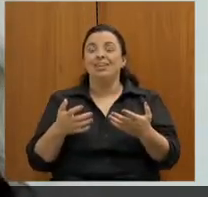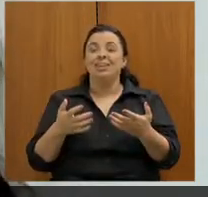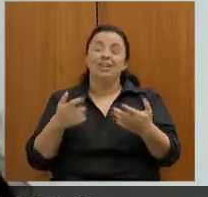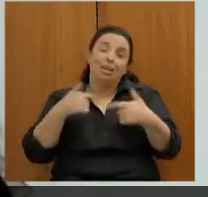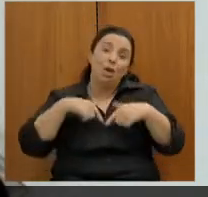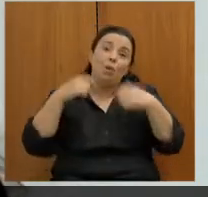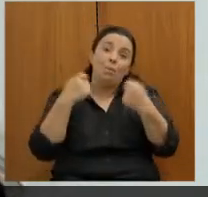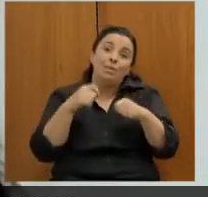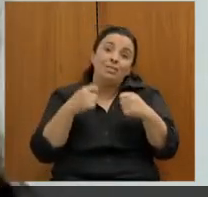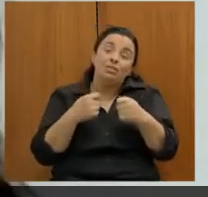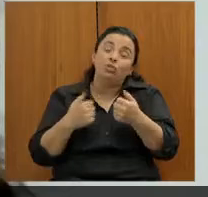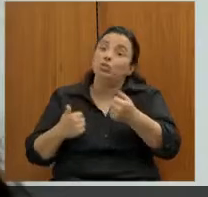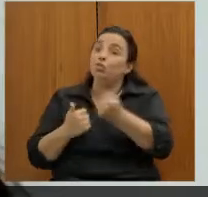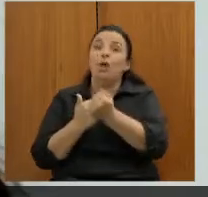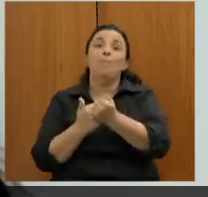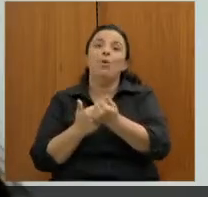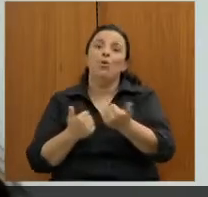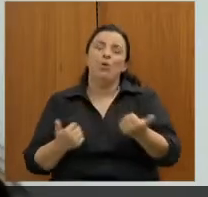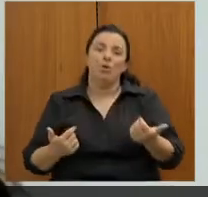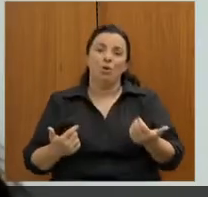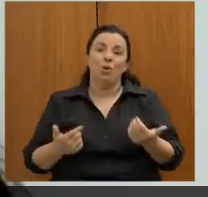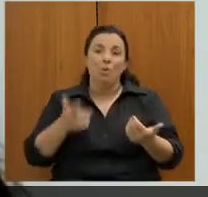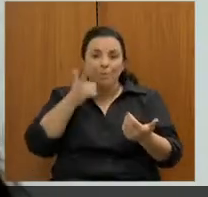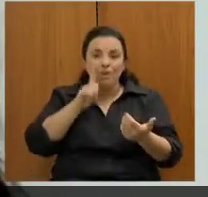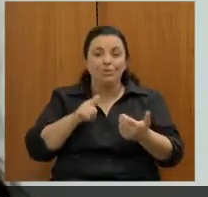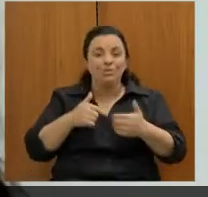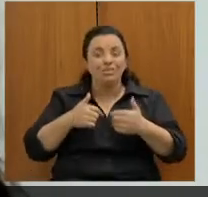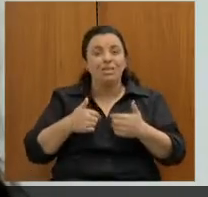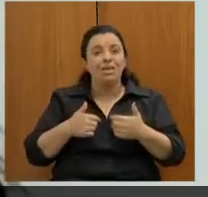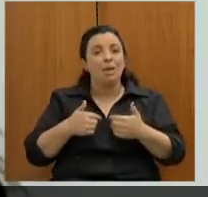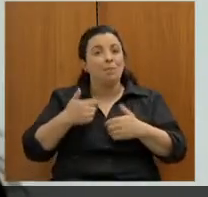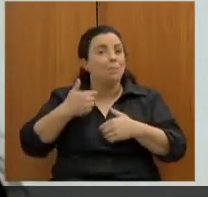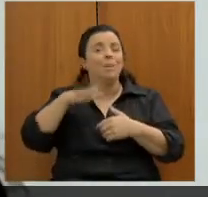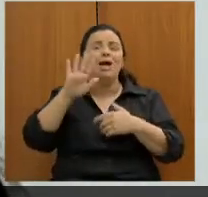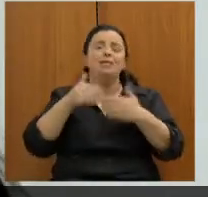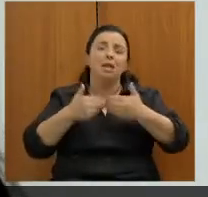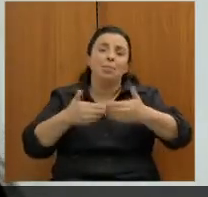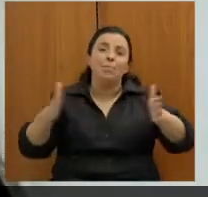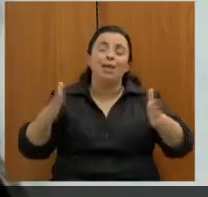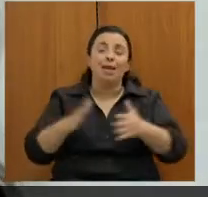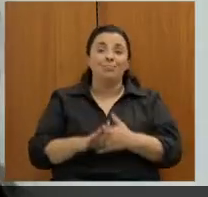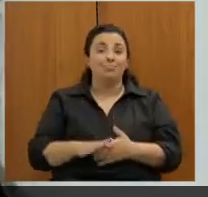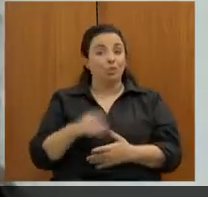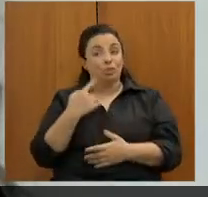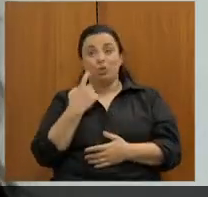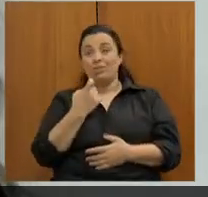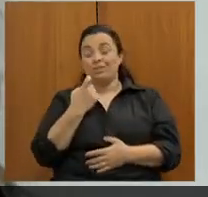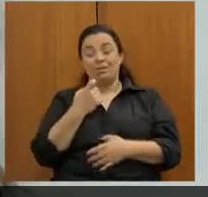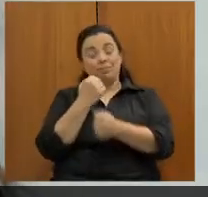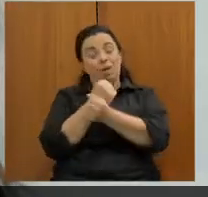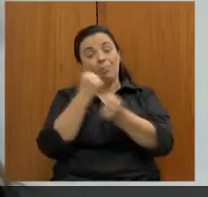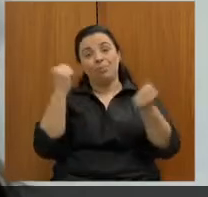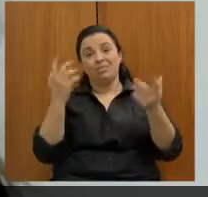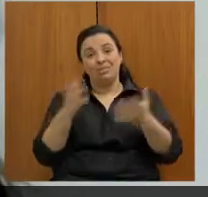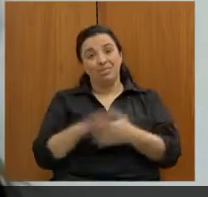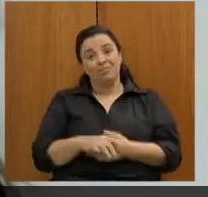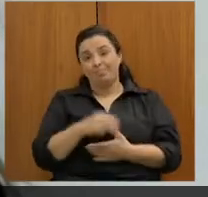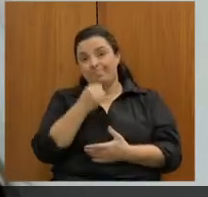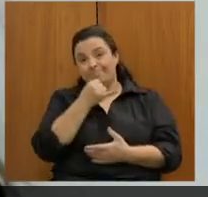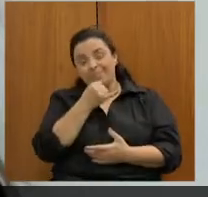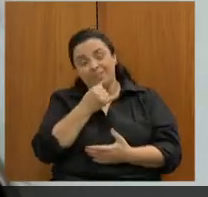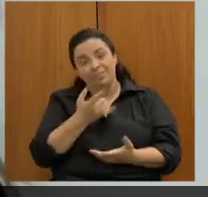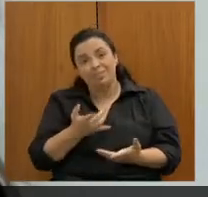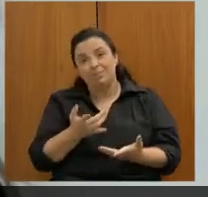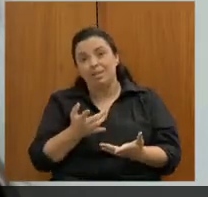eu preciso de apoio né Para a gente poder levar isso para frente porque eu sozinha em infelizmente eu não dou conta né